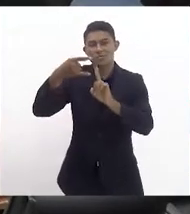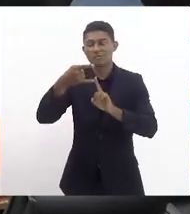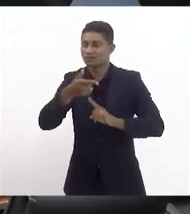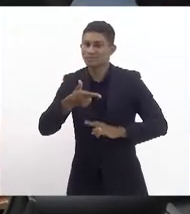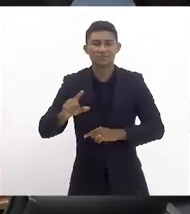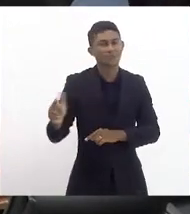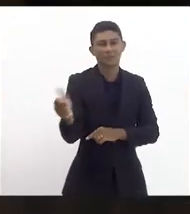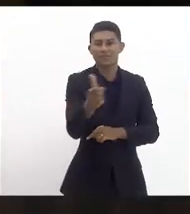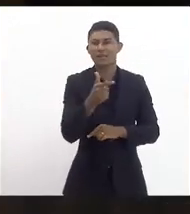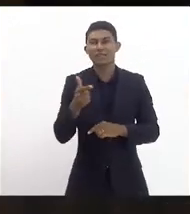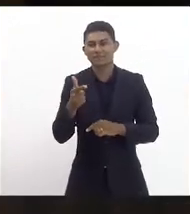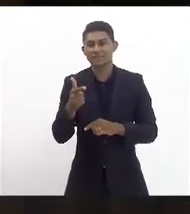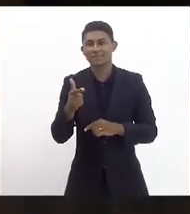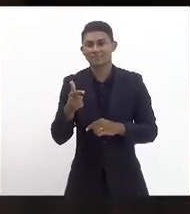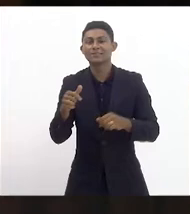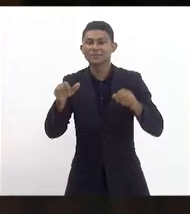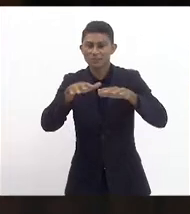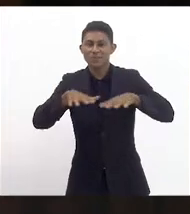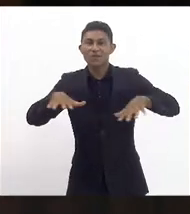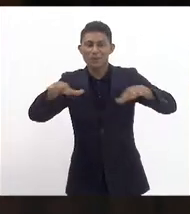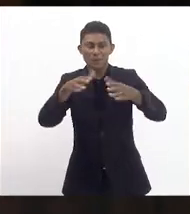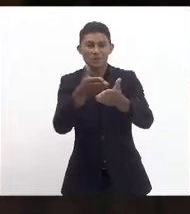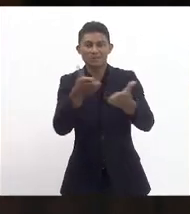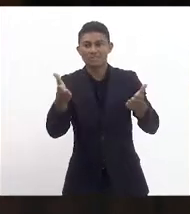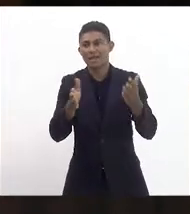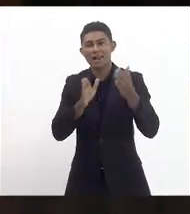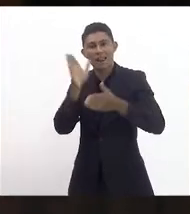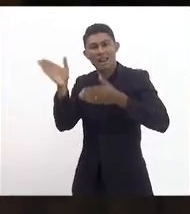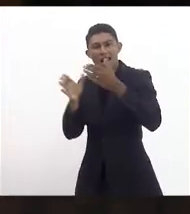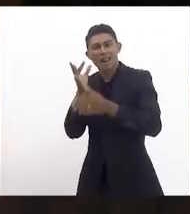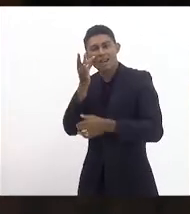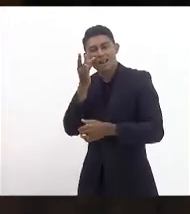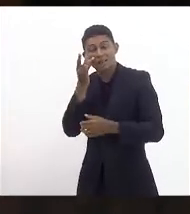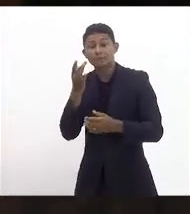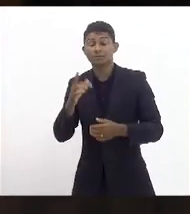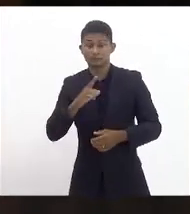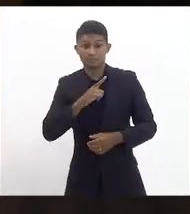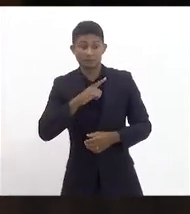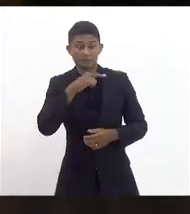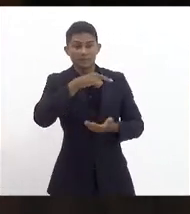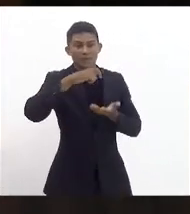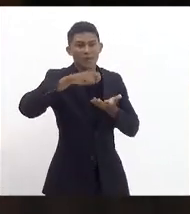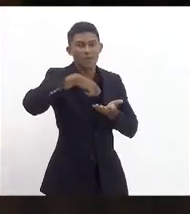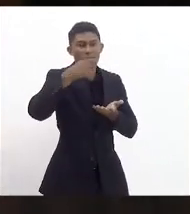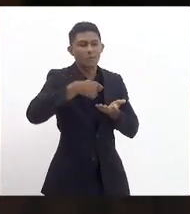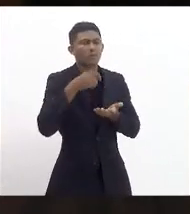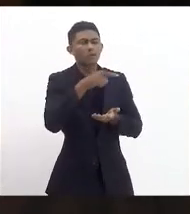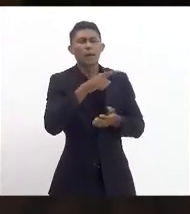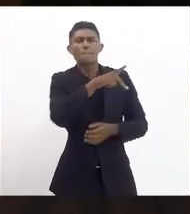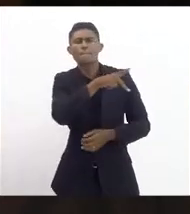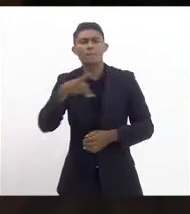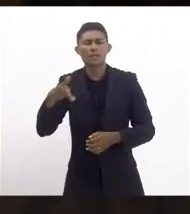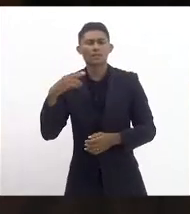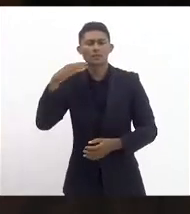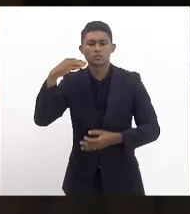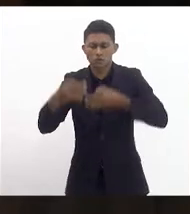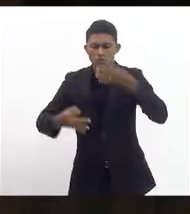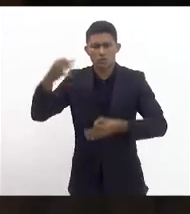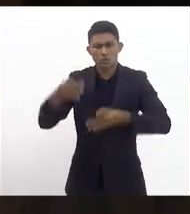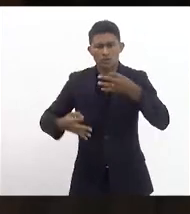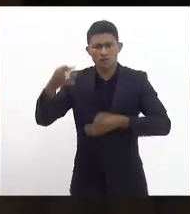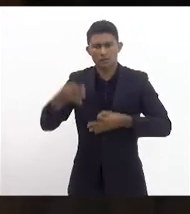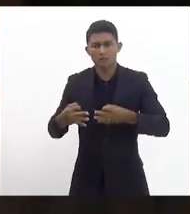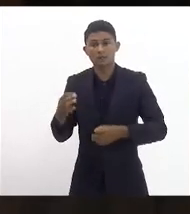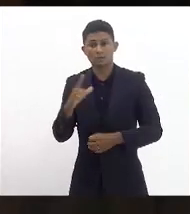Estavam quase todos lá no gabinete. Fizemos agora um almoço para o presidente do Tribunal de Justiça, deputado Carlos Mink.